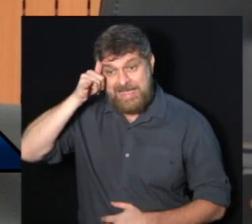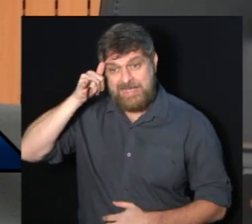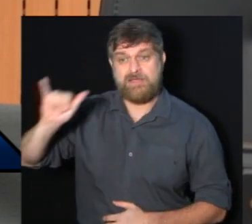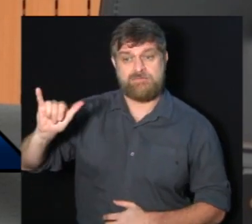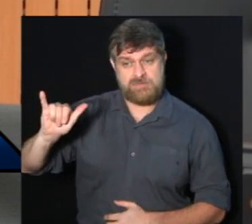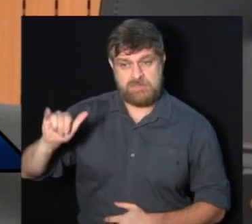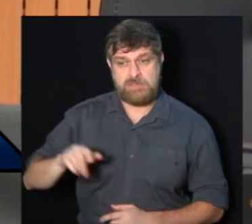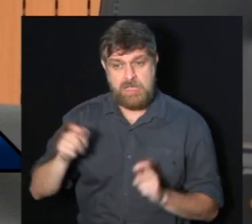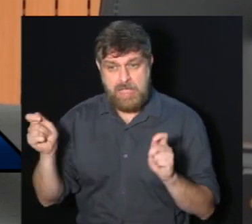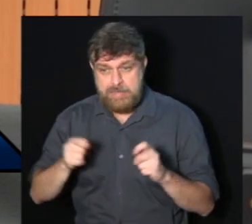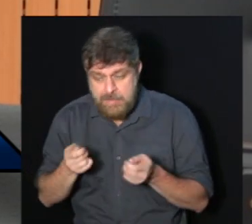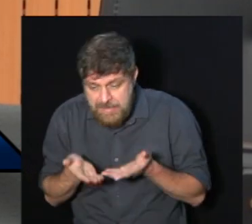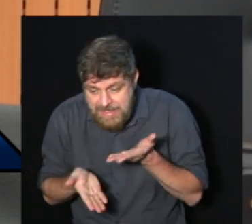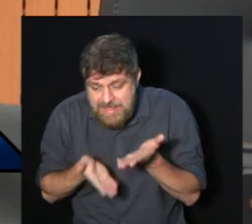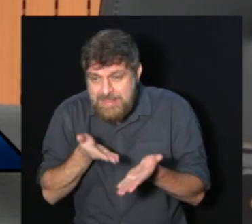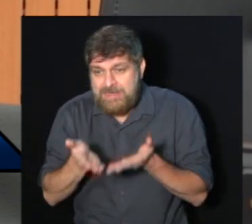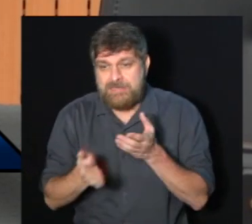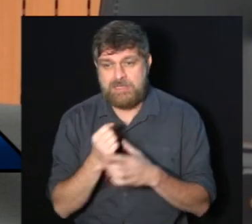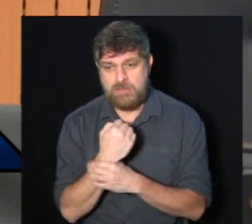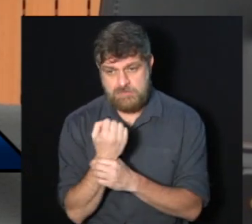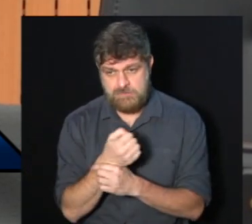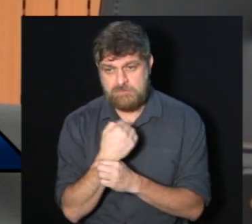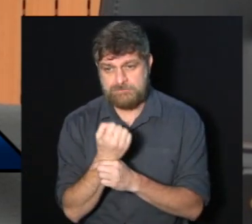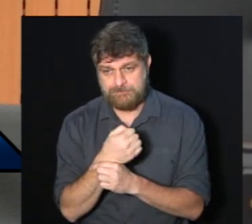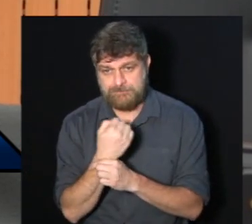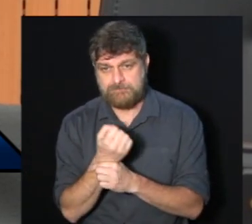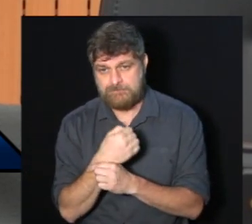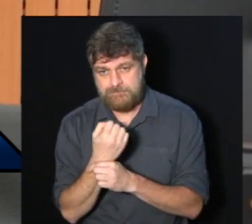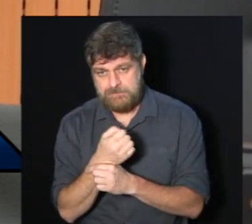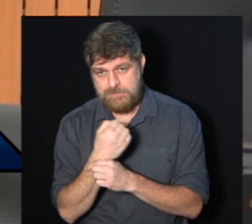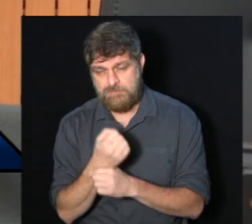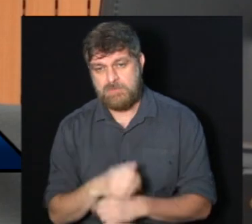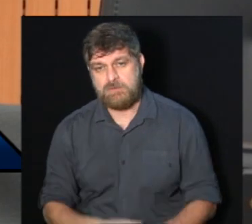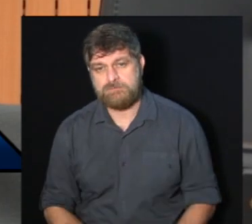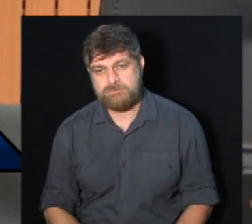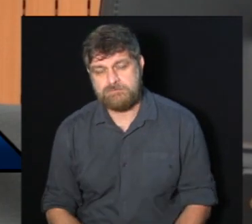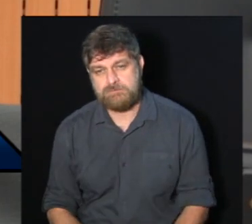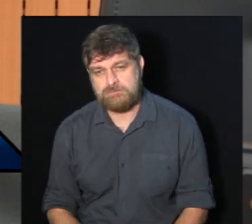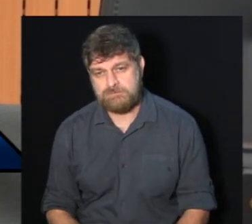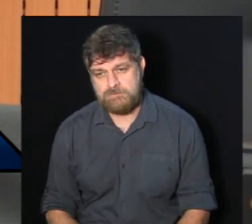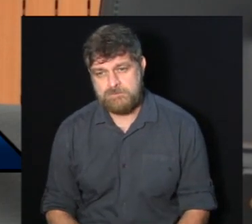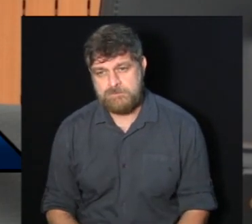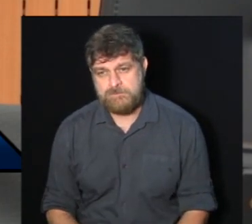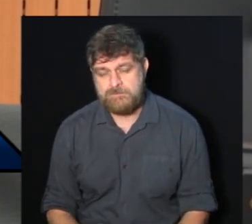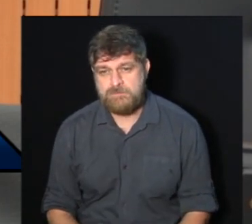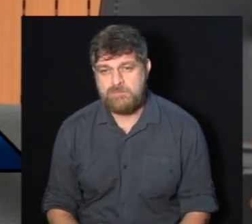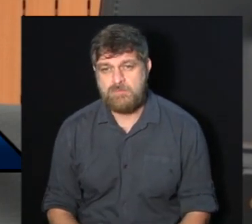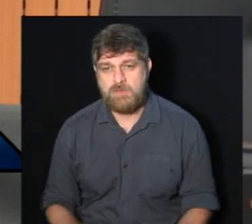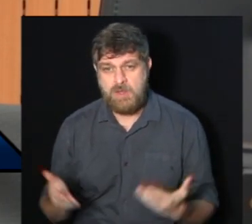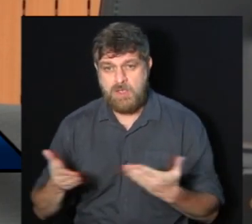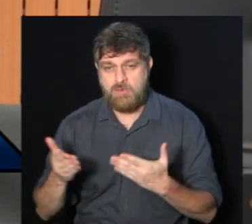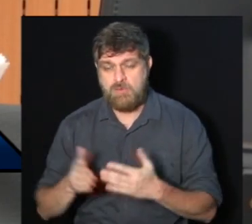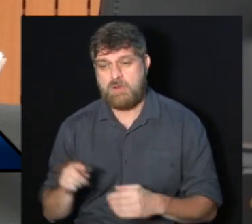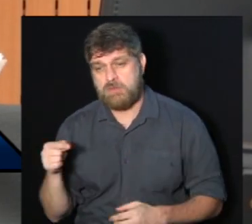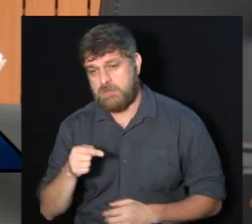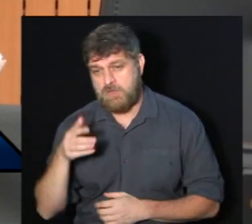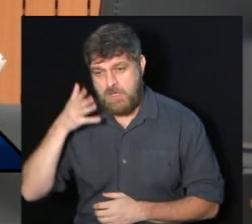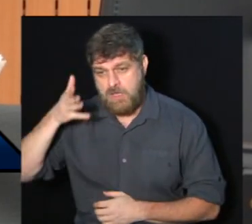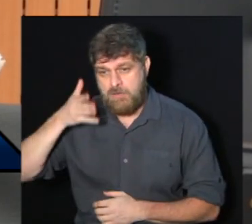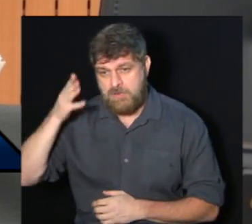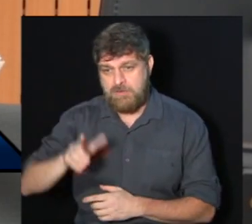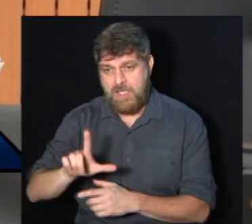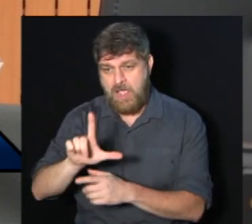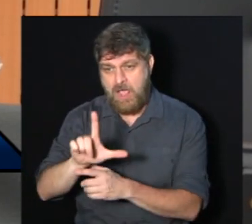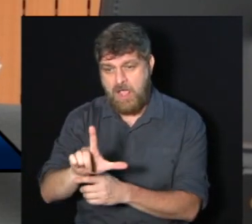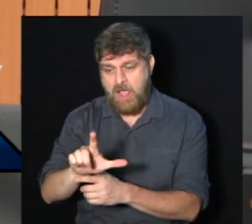do que você simplesmente fazer um processo de fisioterapia. Então vamos ouvir agora aí a doutora